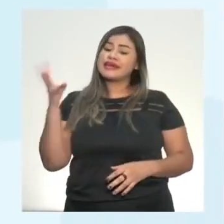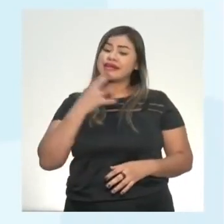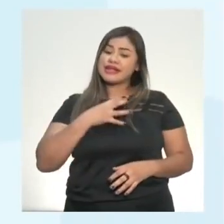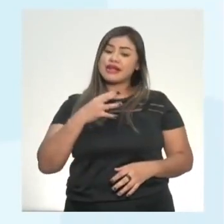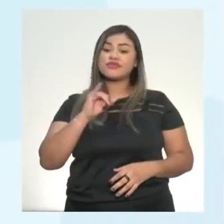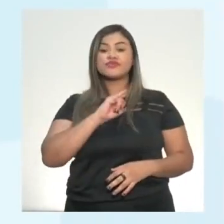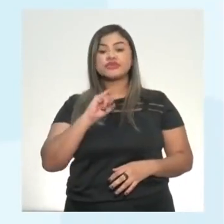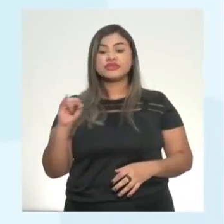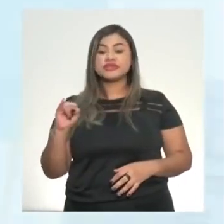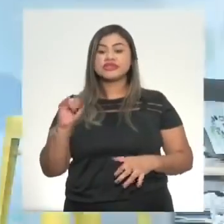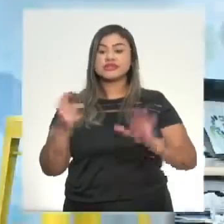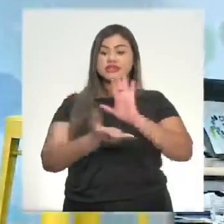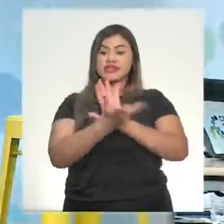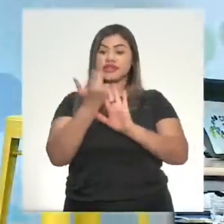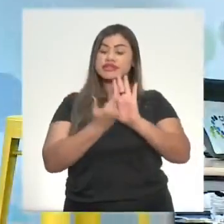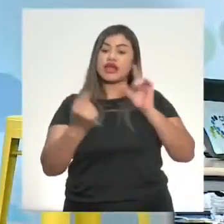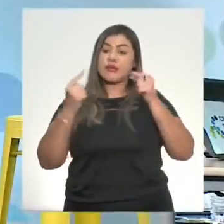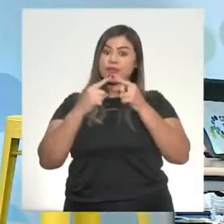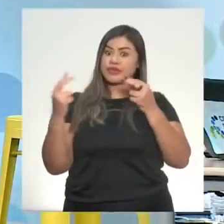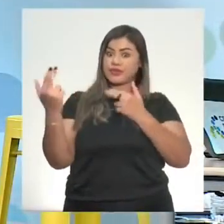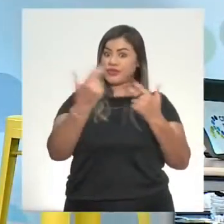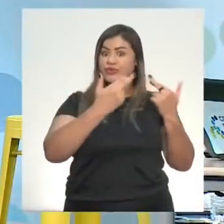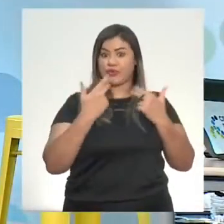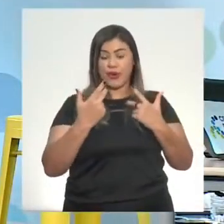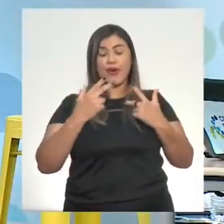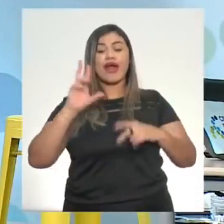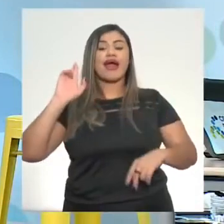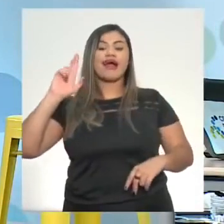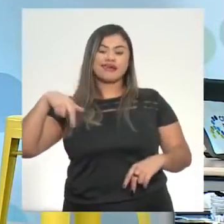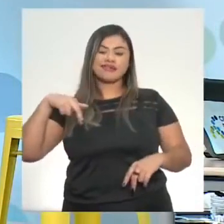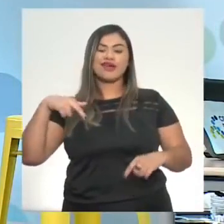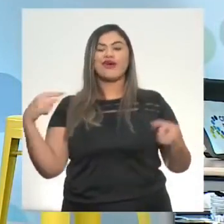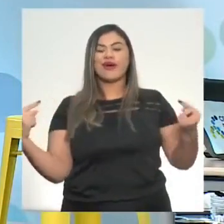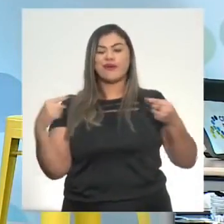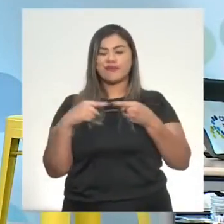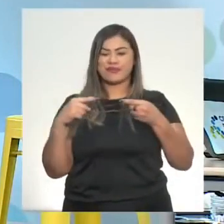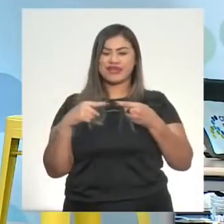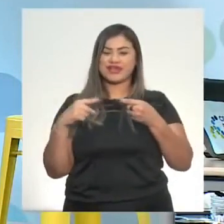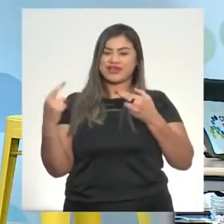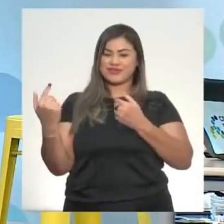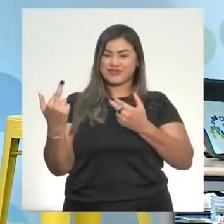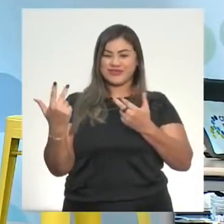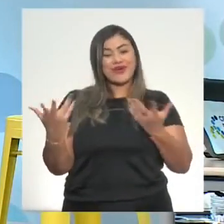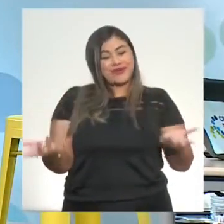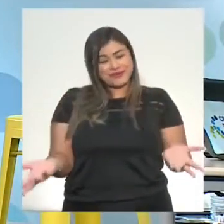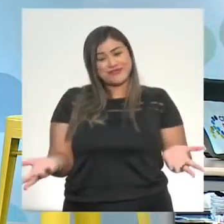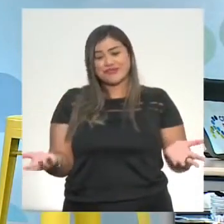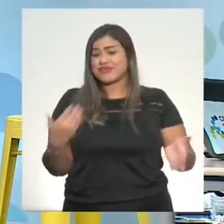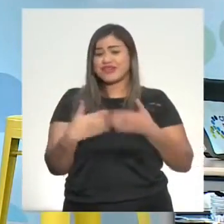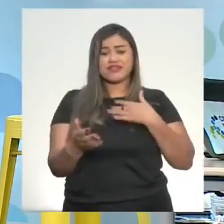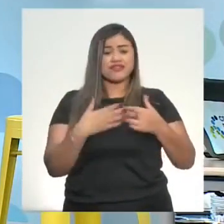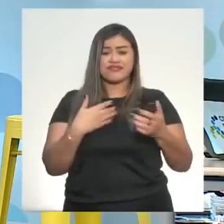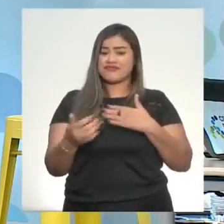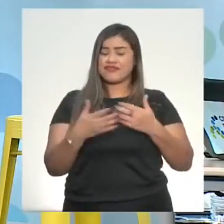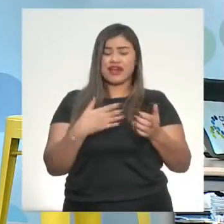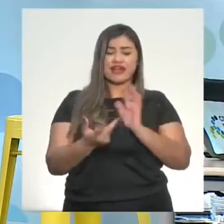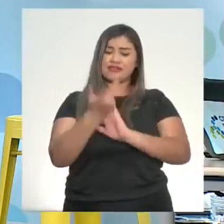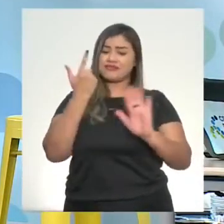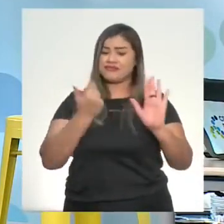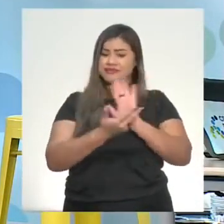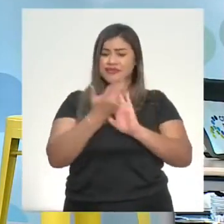se essas figuras são semelhantes, a razão de semelhança será igual em qualquer uma